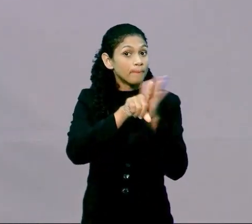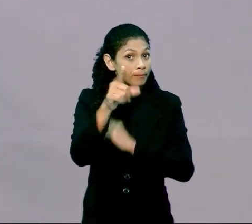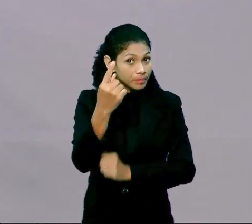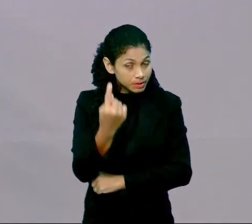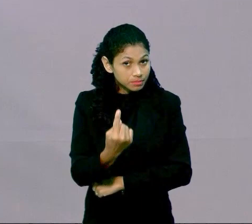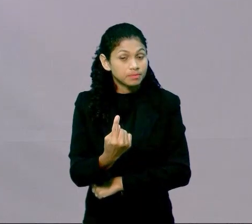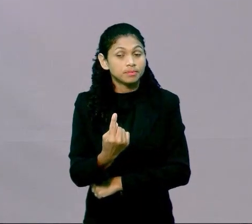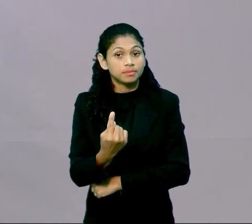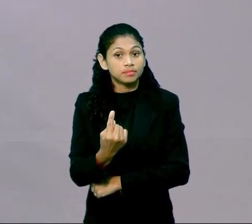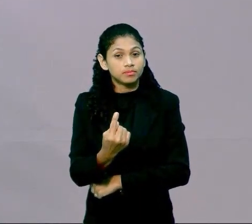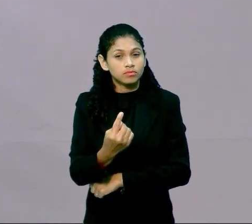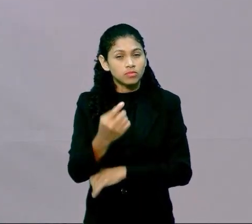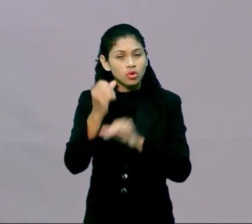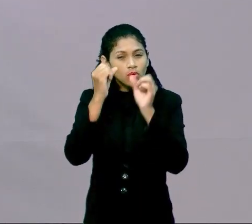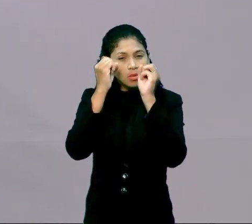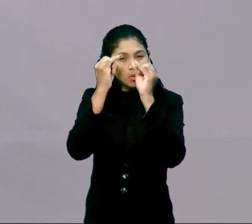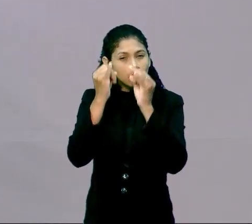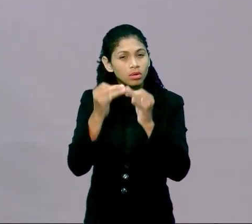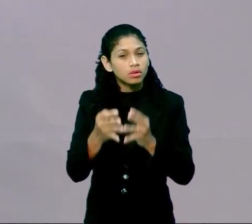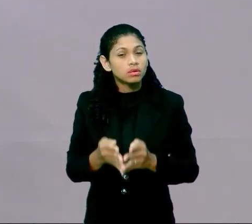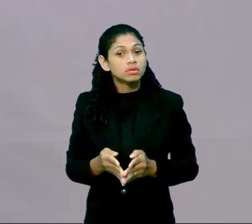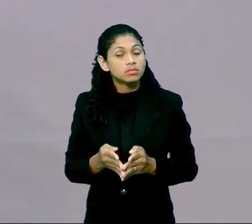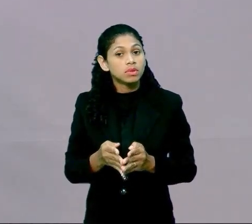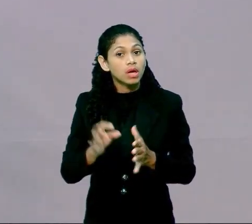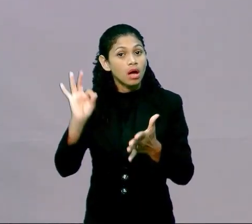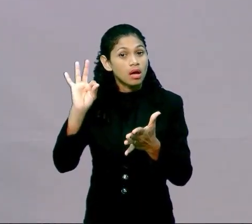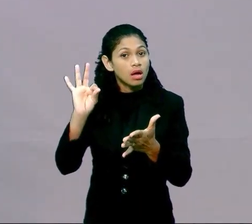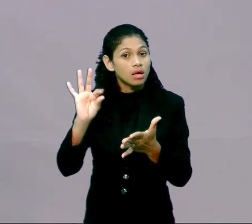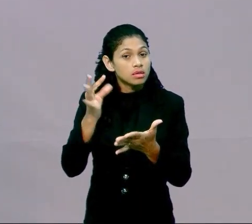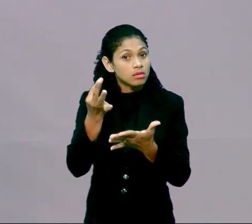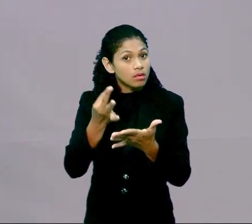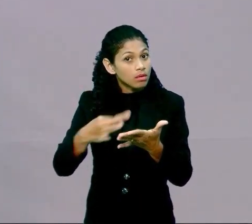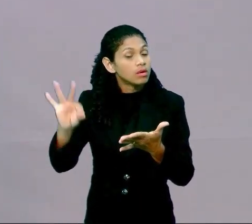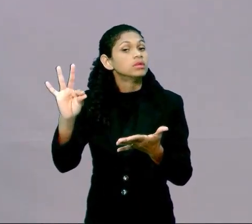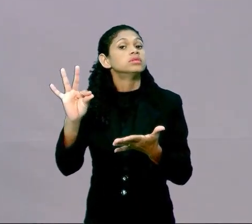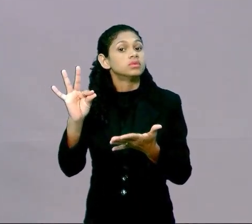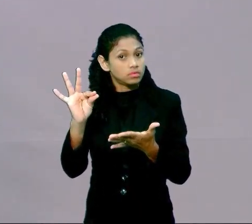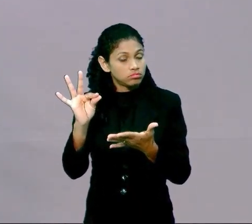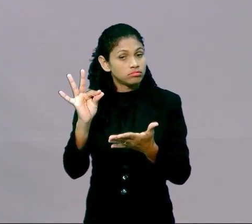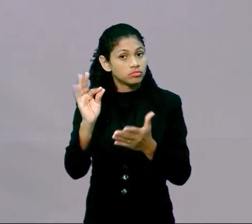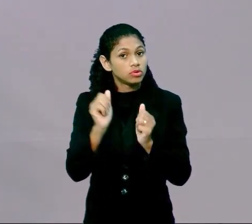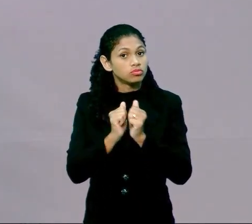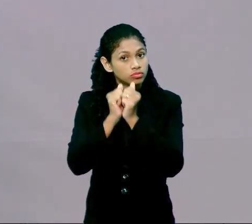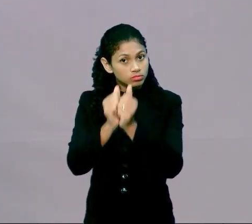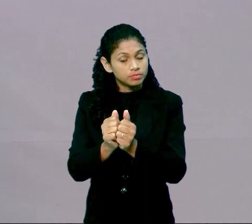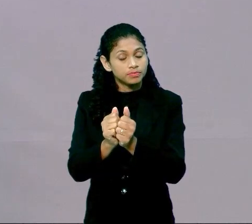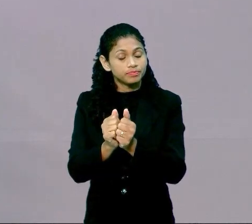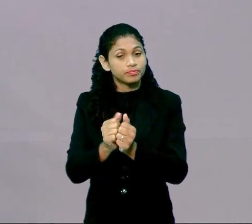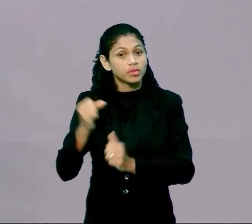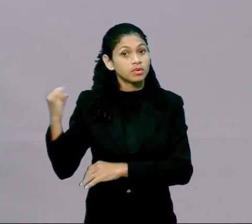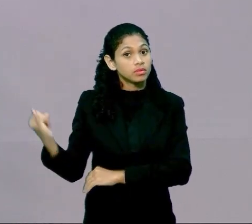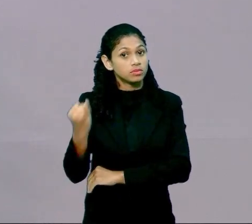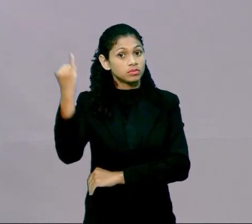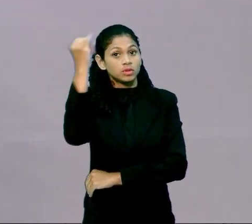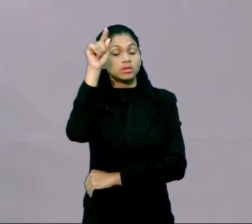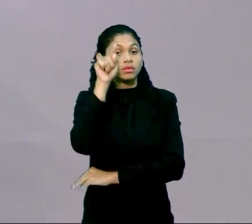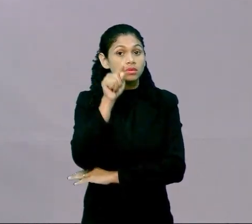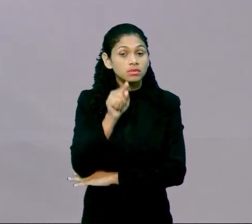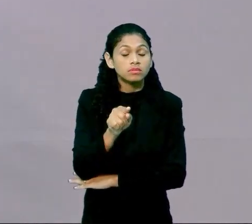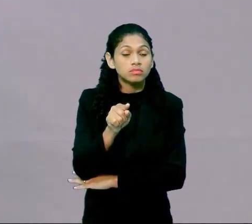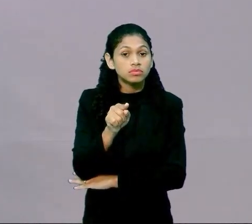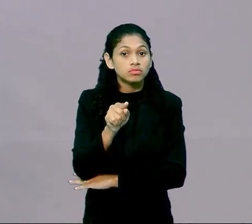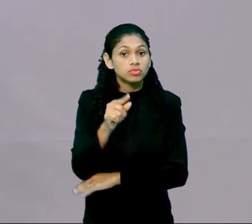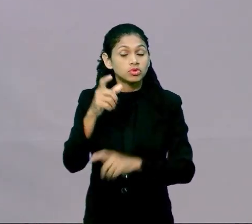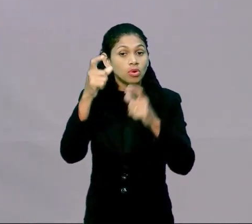em que eu vou explicar e corrigir justamente essa questão. E é muito importante que você, de